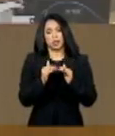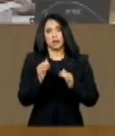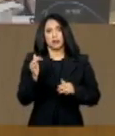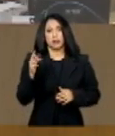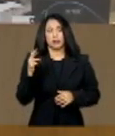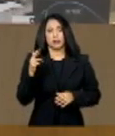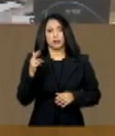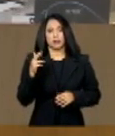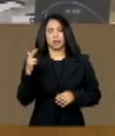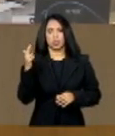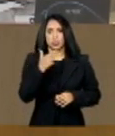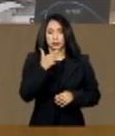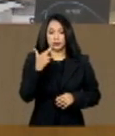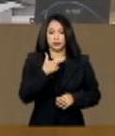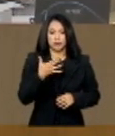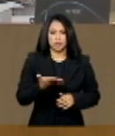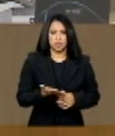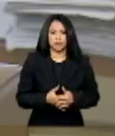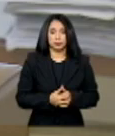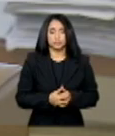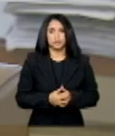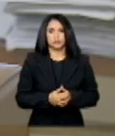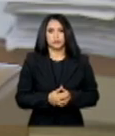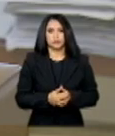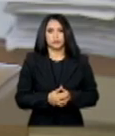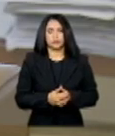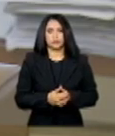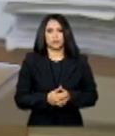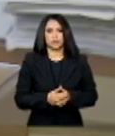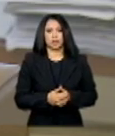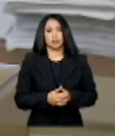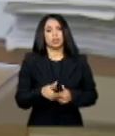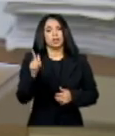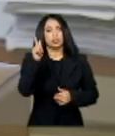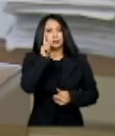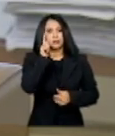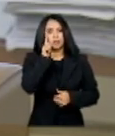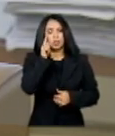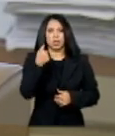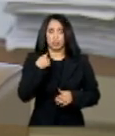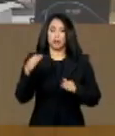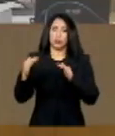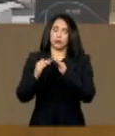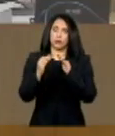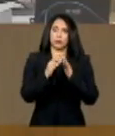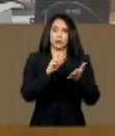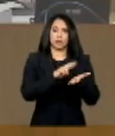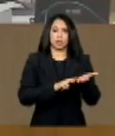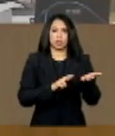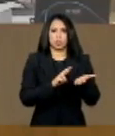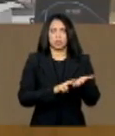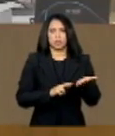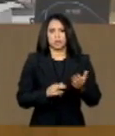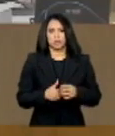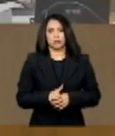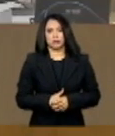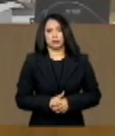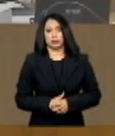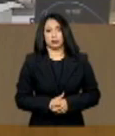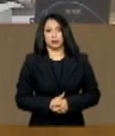acompanha o relator ministro gilmar mendes também com as vênias de estilo isso aqui e acompanhe o relato acompanhe relator